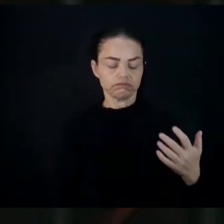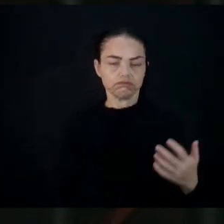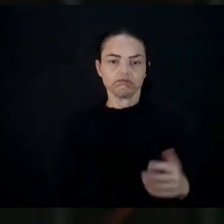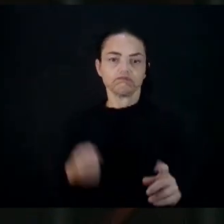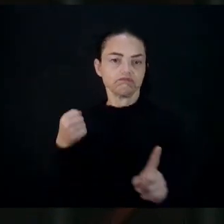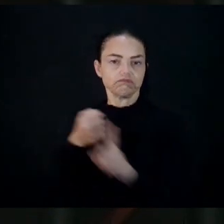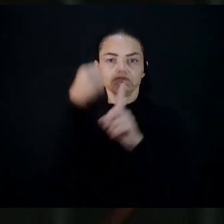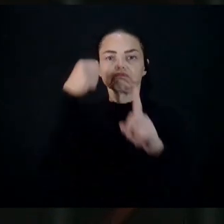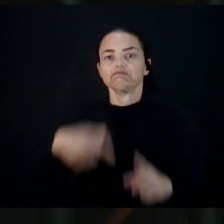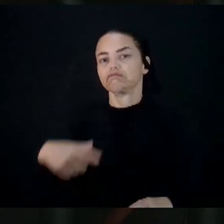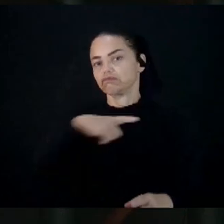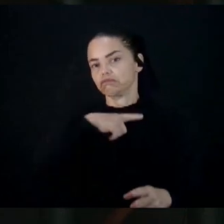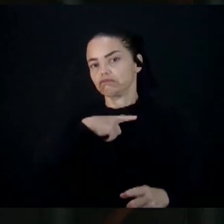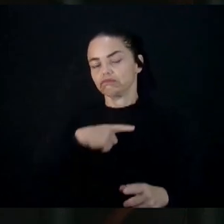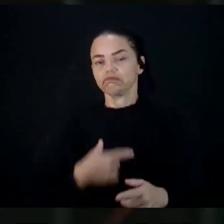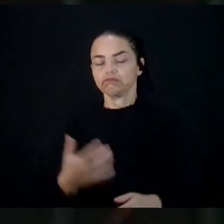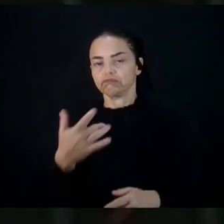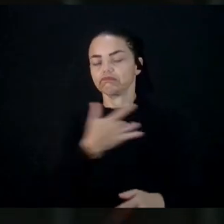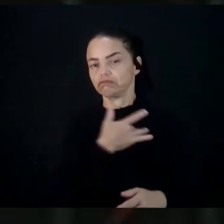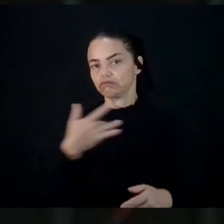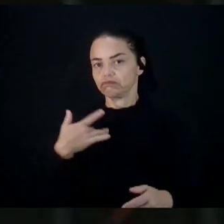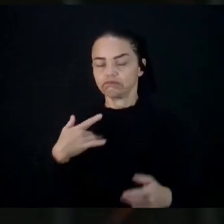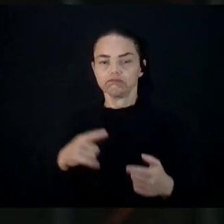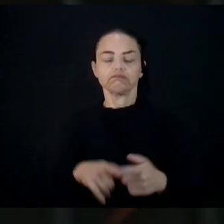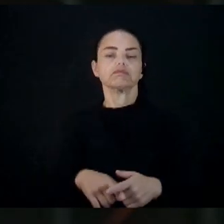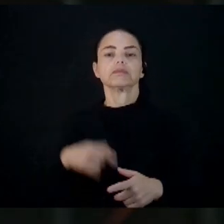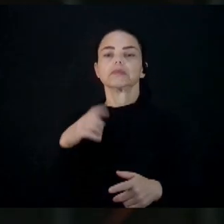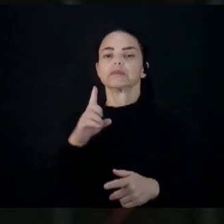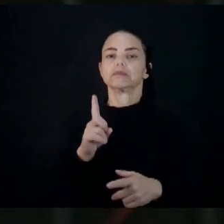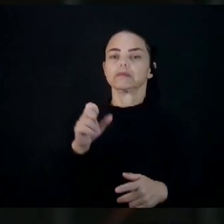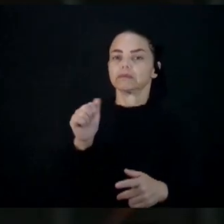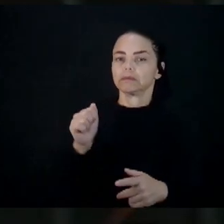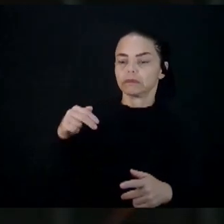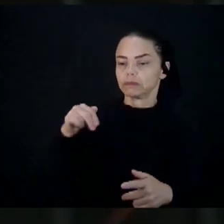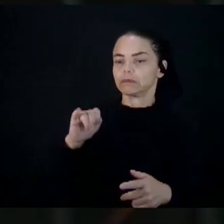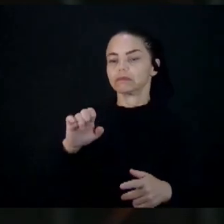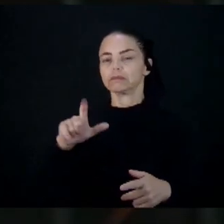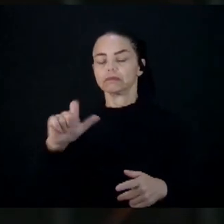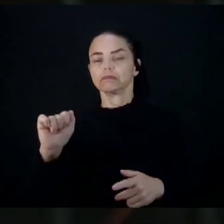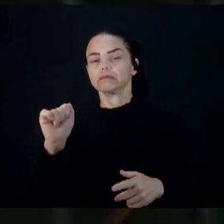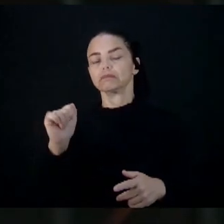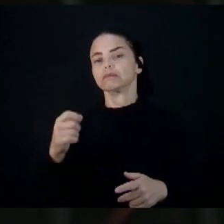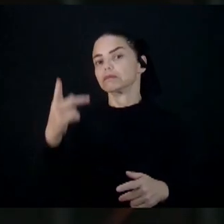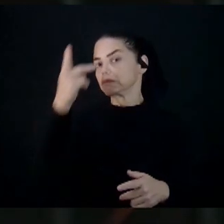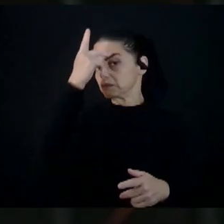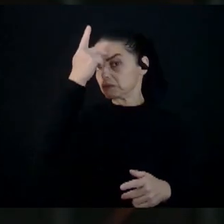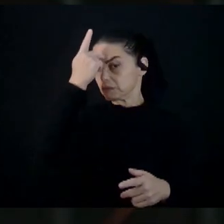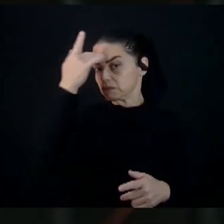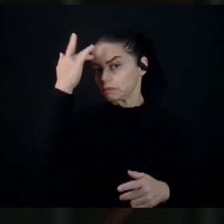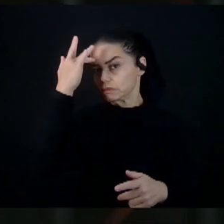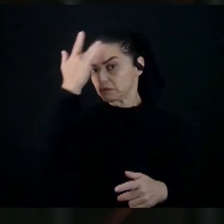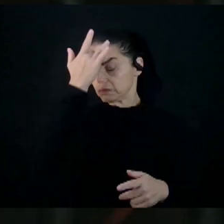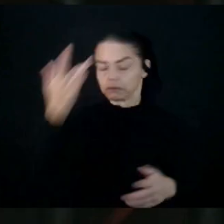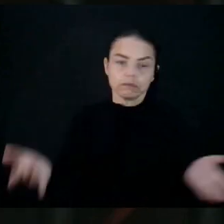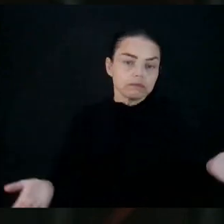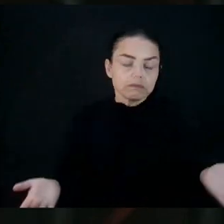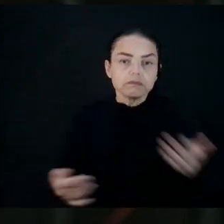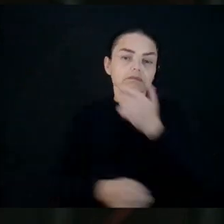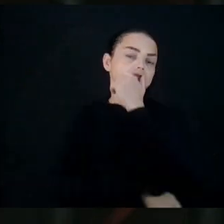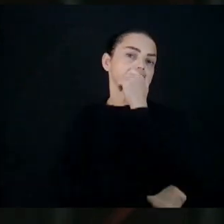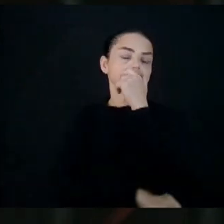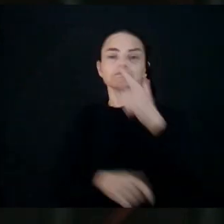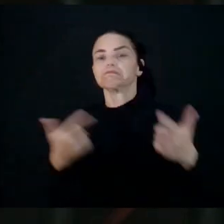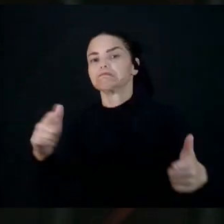traz na nossa saúde física e a Daniela falando do impacto na saúde mental, né, para você que, de repente, não tem contato